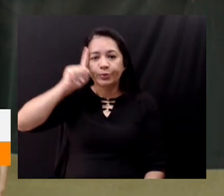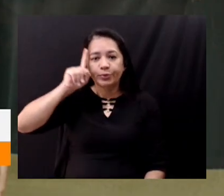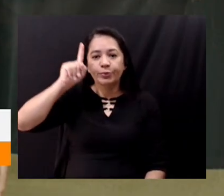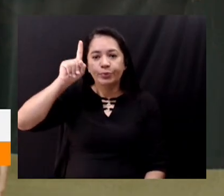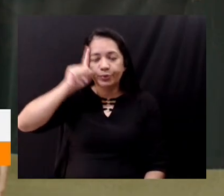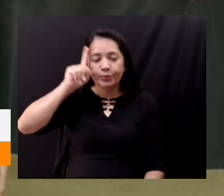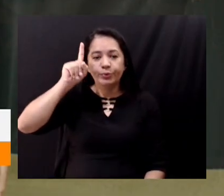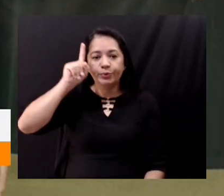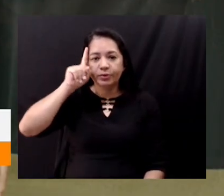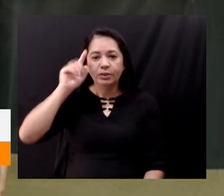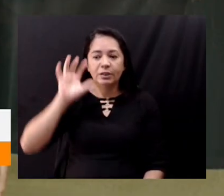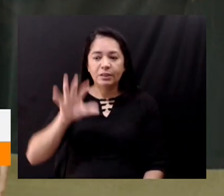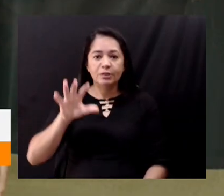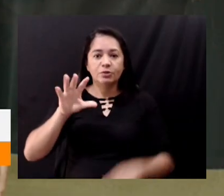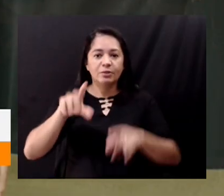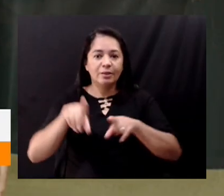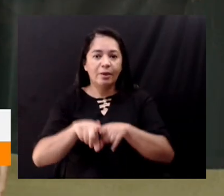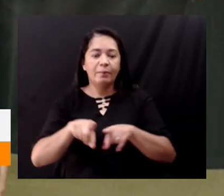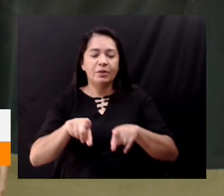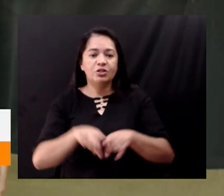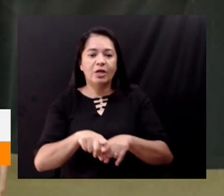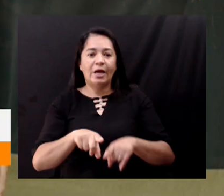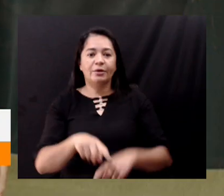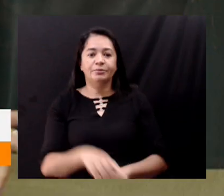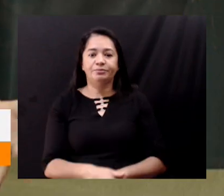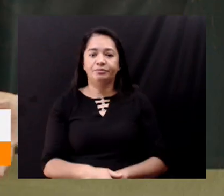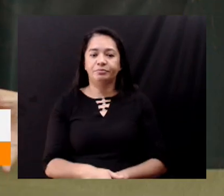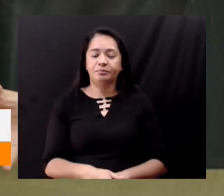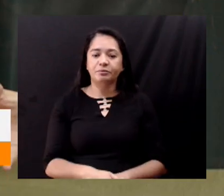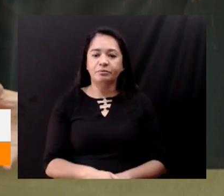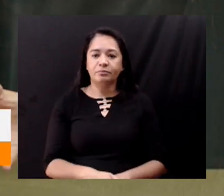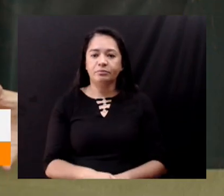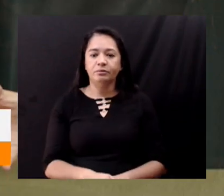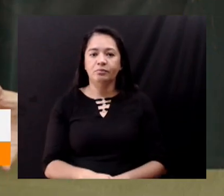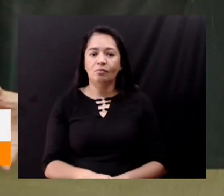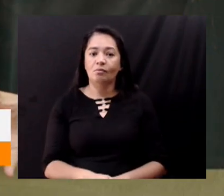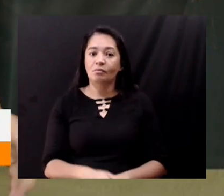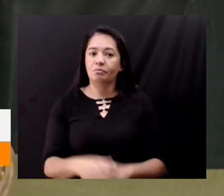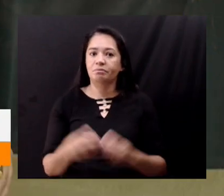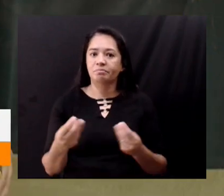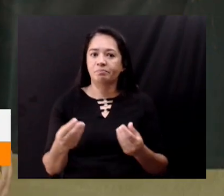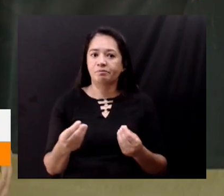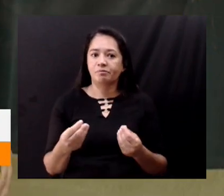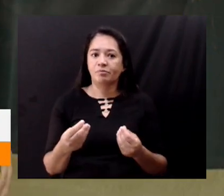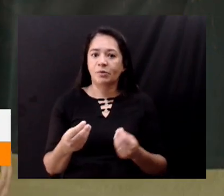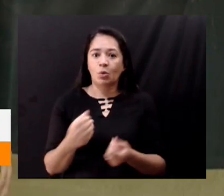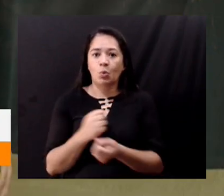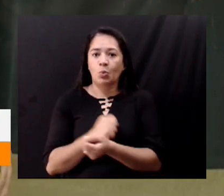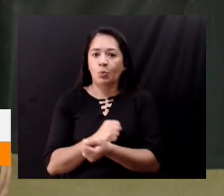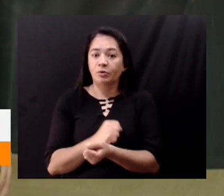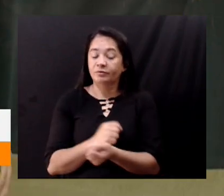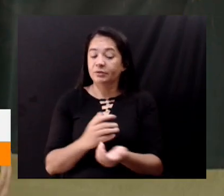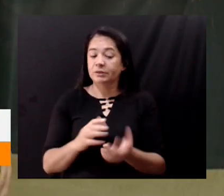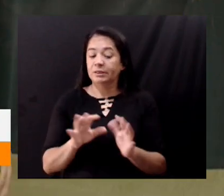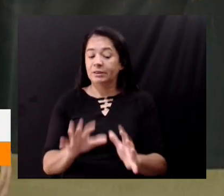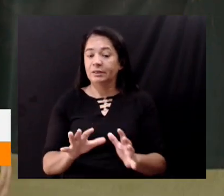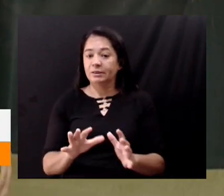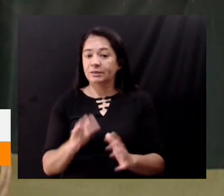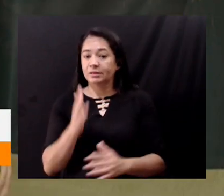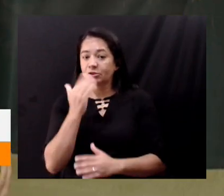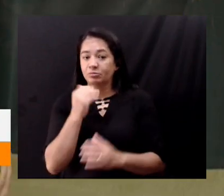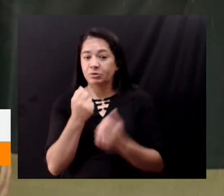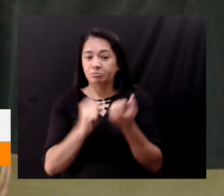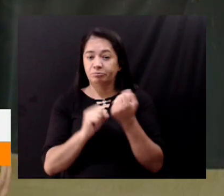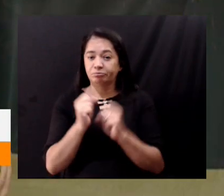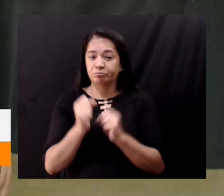também causa isso pode ser considerado um vício desses alimentos ultraprocessados ou alimentos,